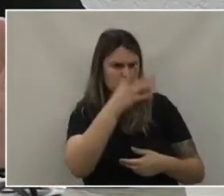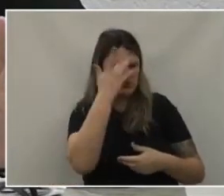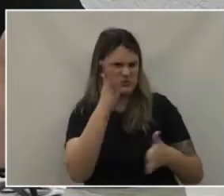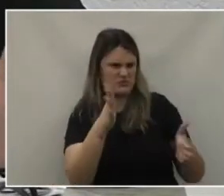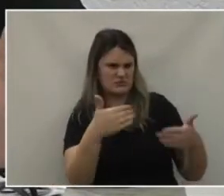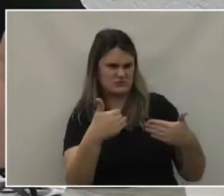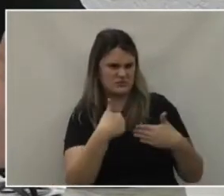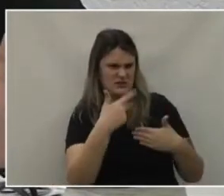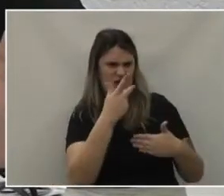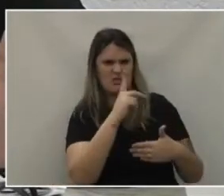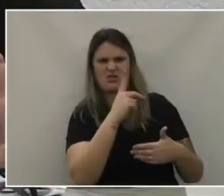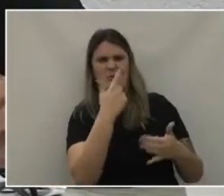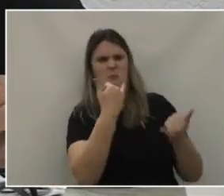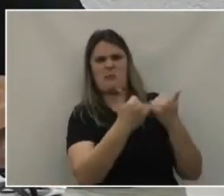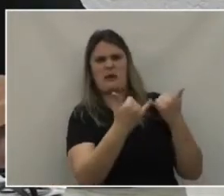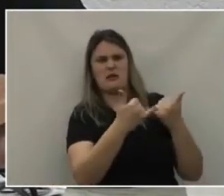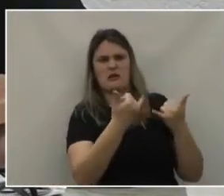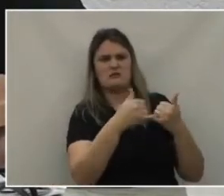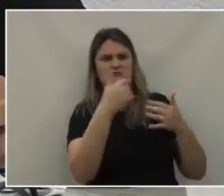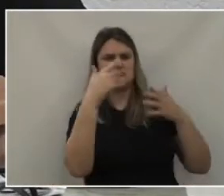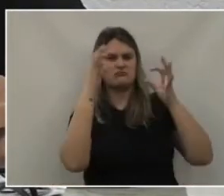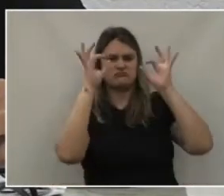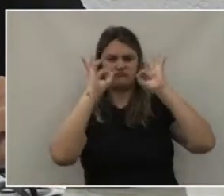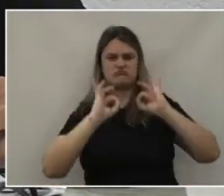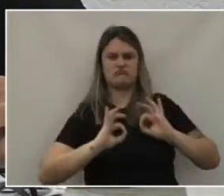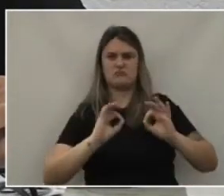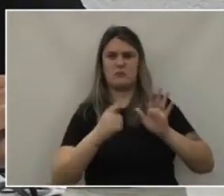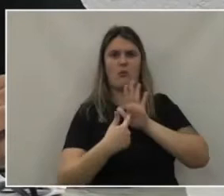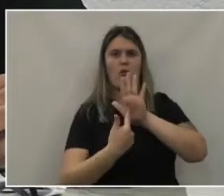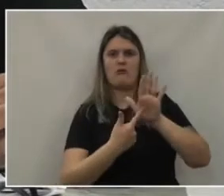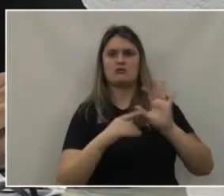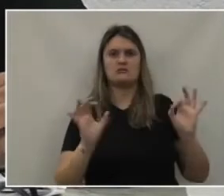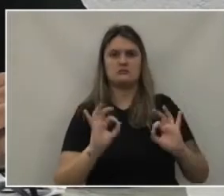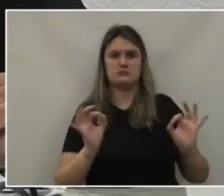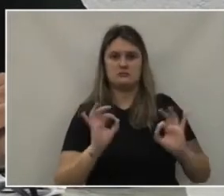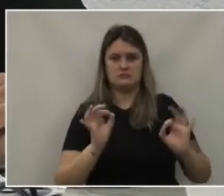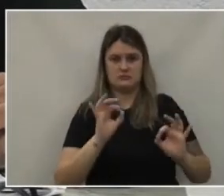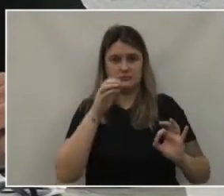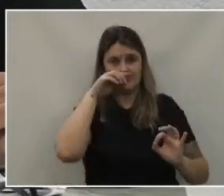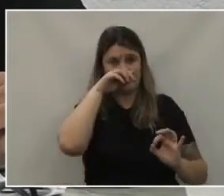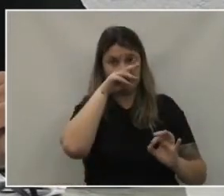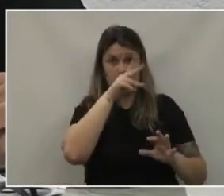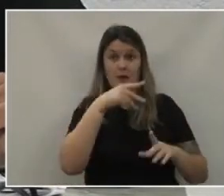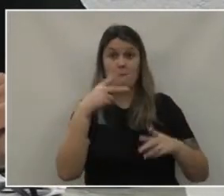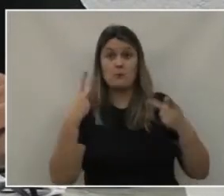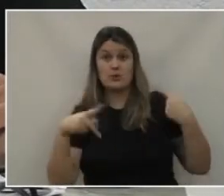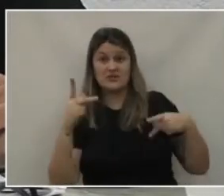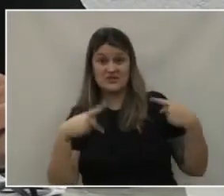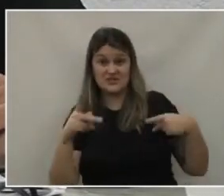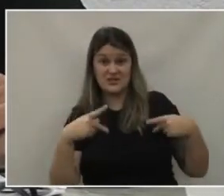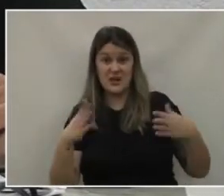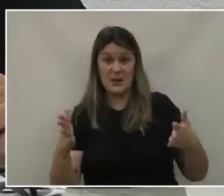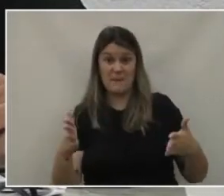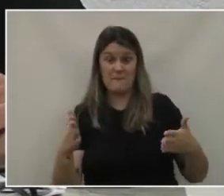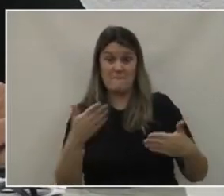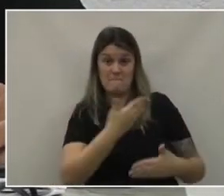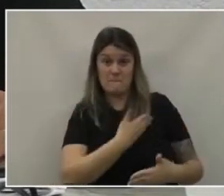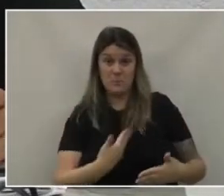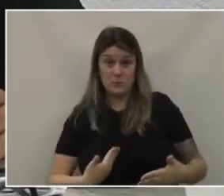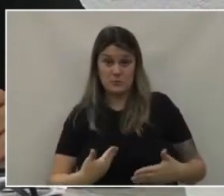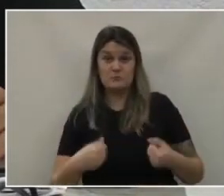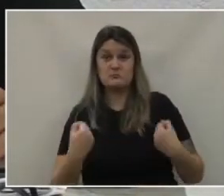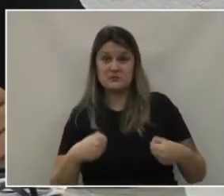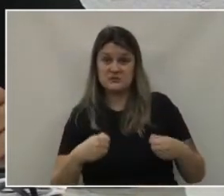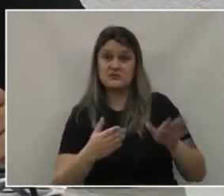não dá de dizer que ela é autista, pois é algo que não aparece. Então, políticas públicas têm que ser,